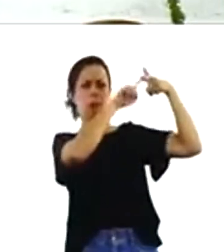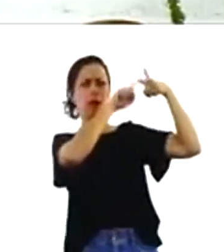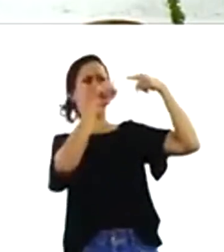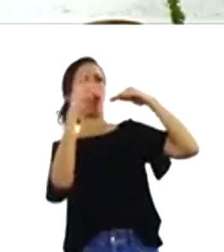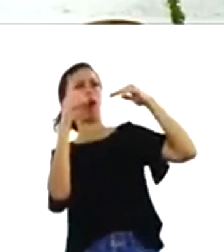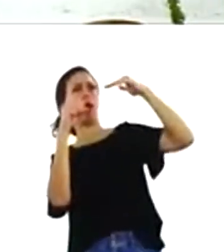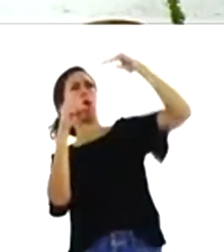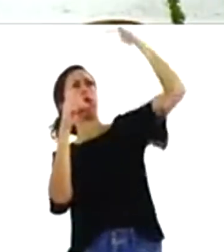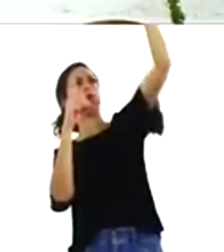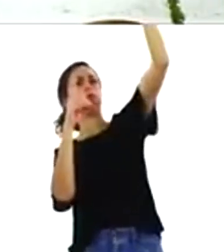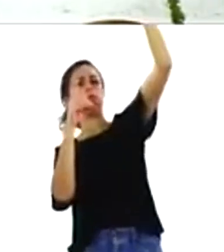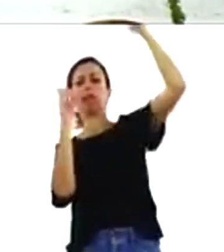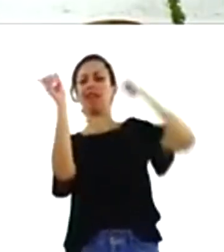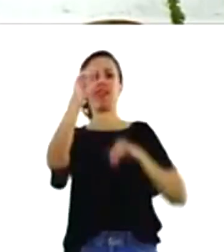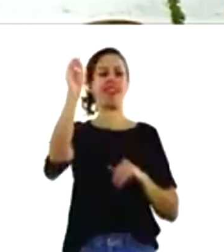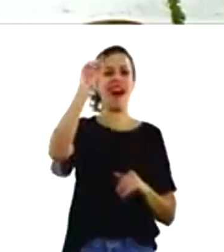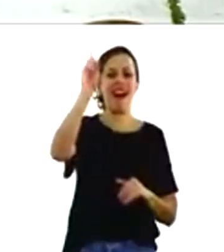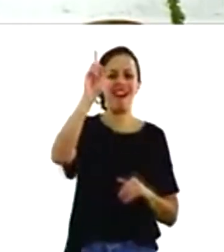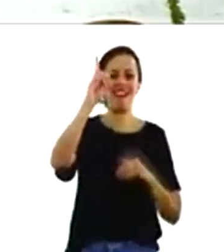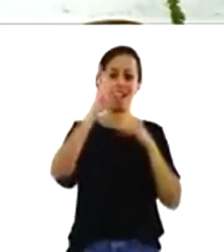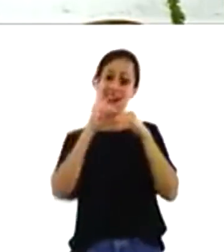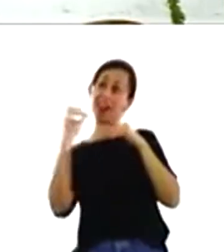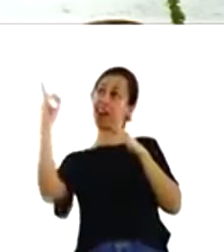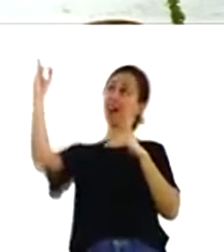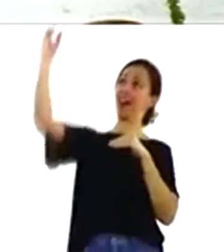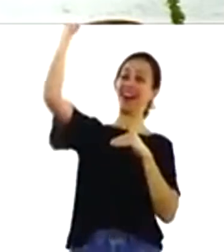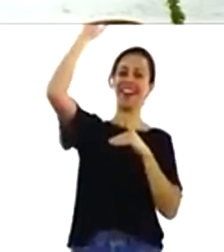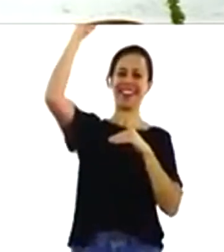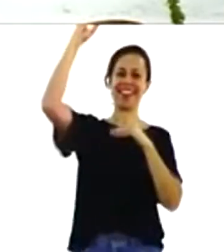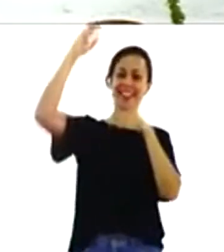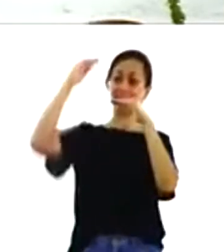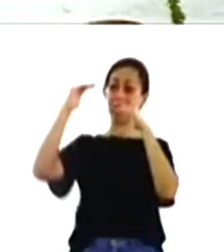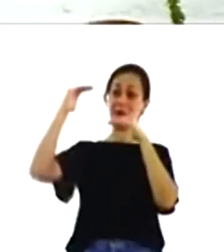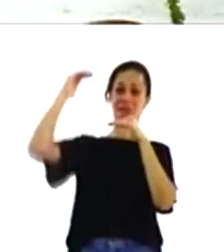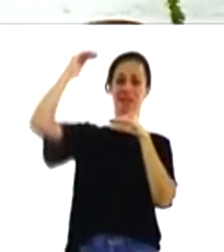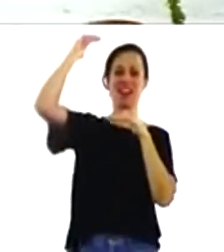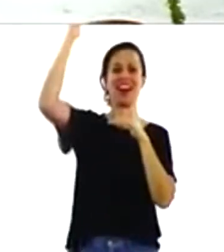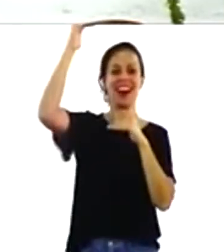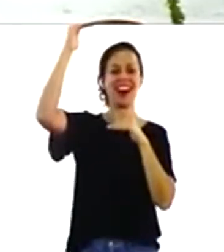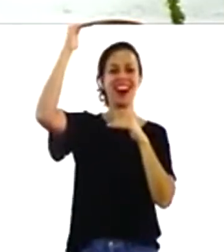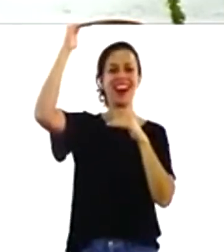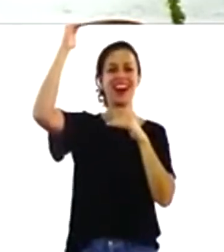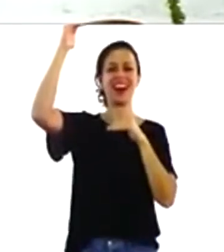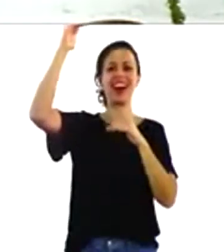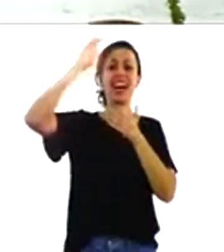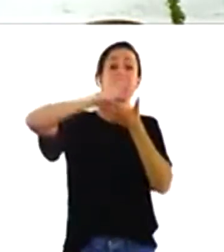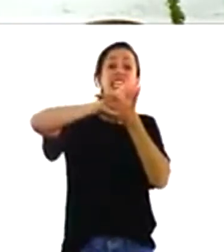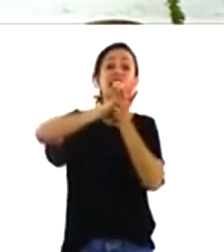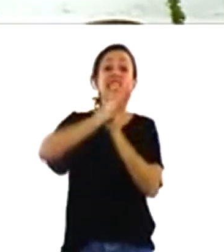Nenhuma dificuldade, nenhum problema lhe atrapalha de agir. Não